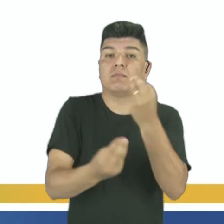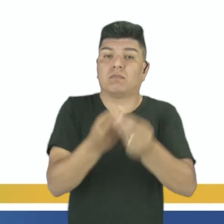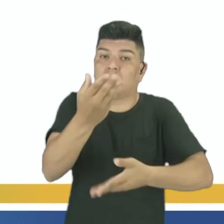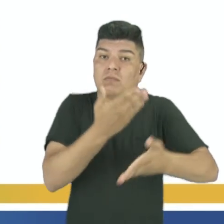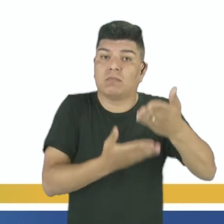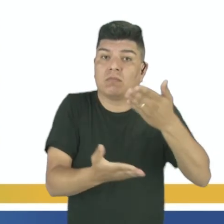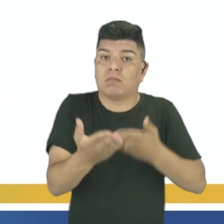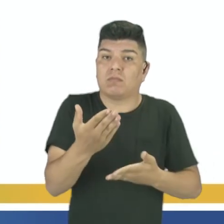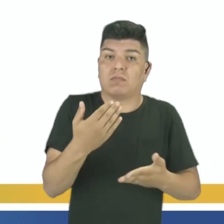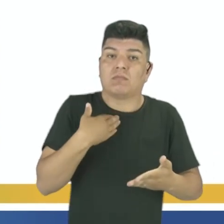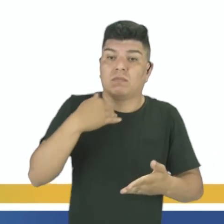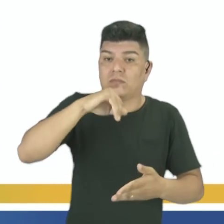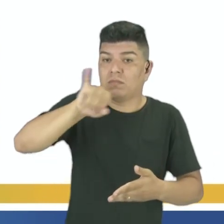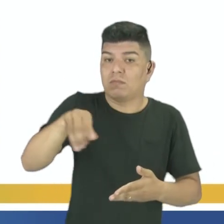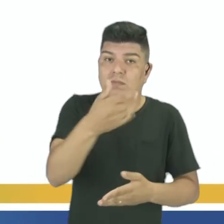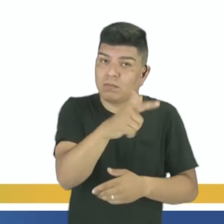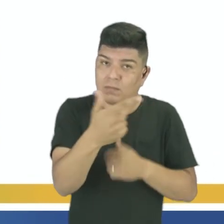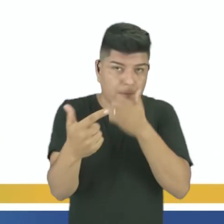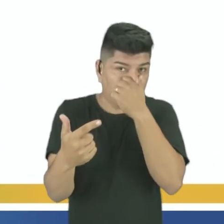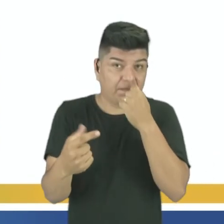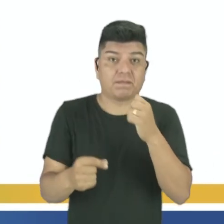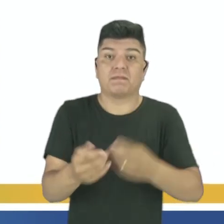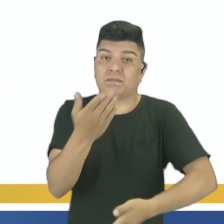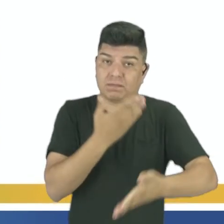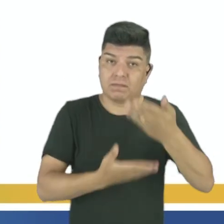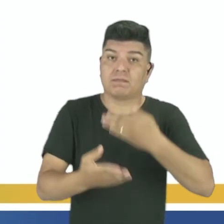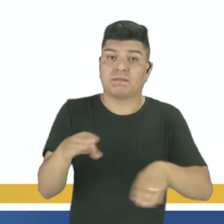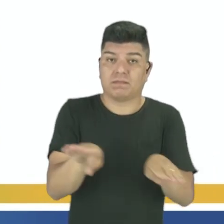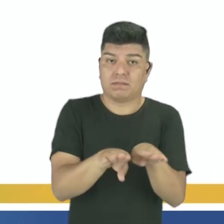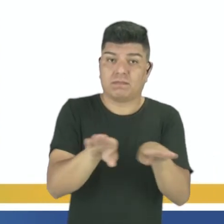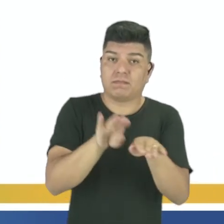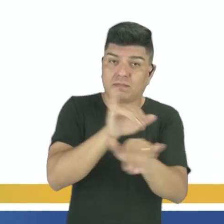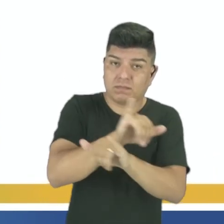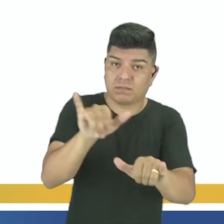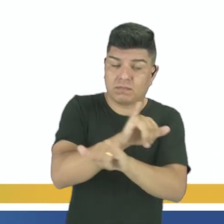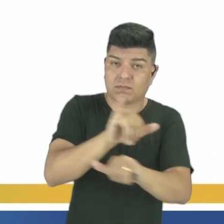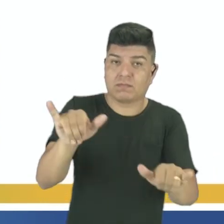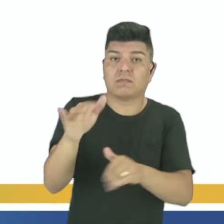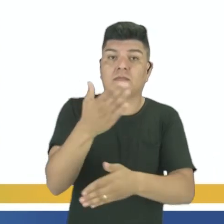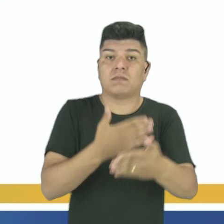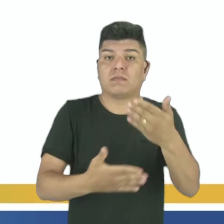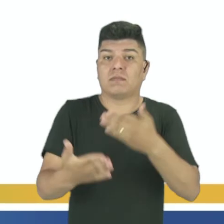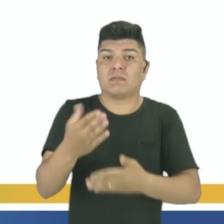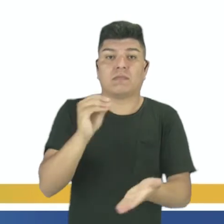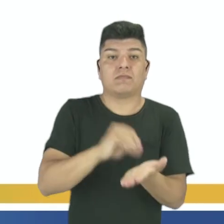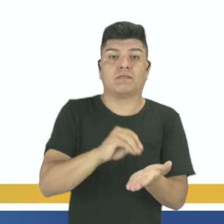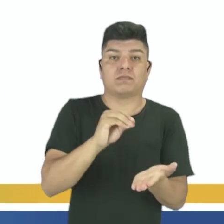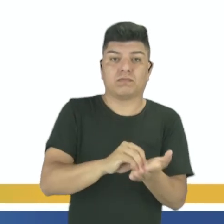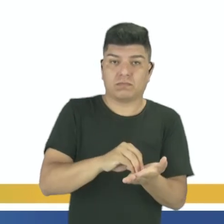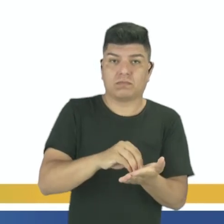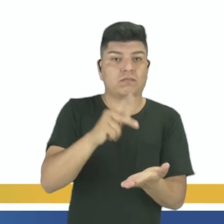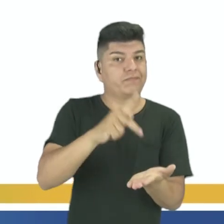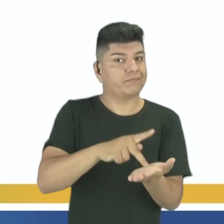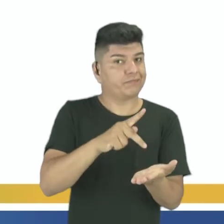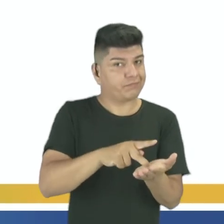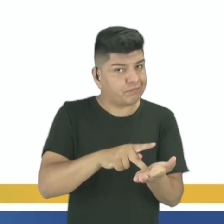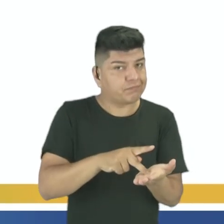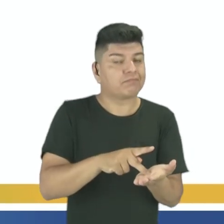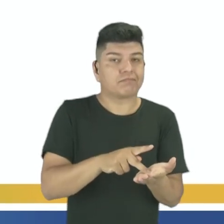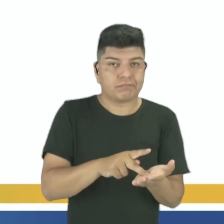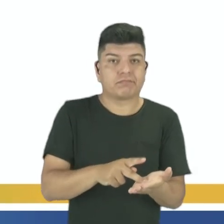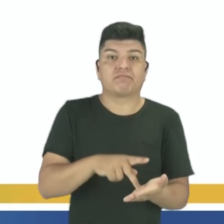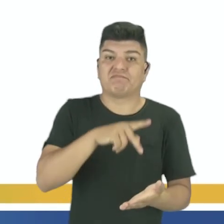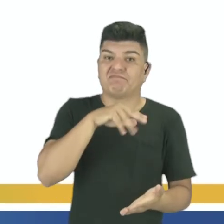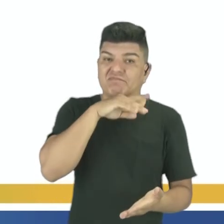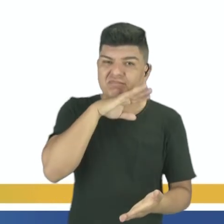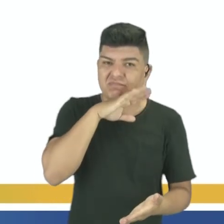menos chance teremos de nos tornar alguém que compartilha e espalha informações que, por faltarem com a verdade, podem causar